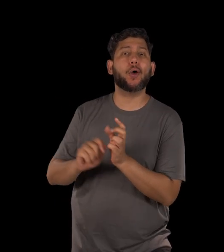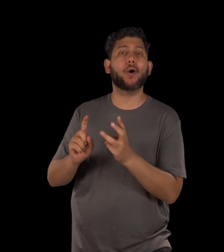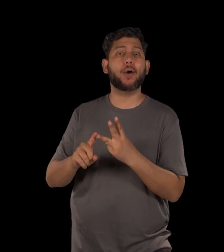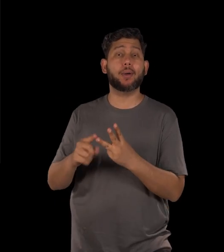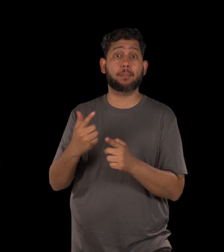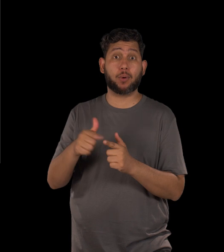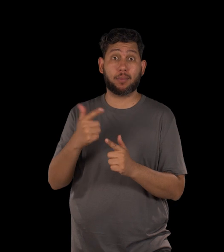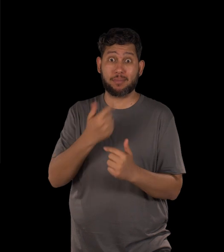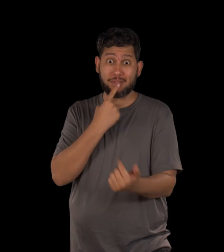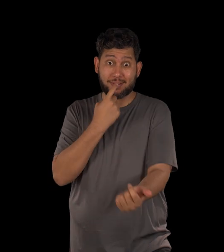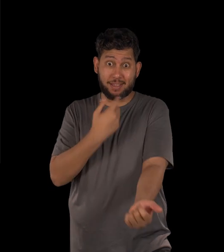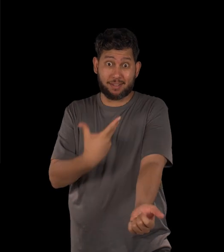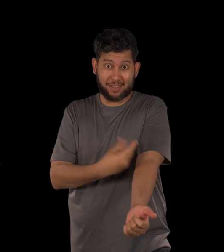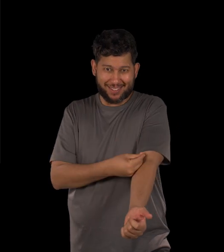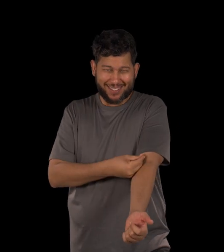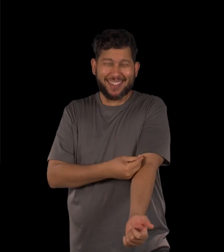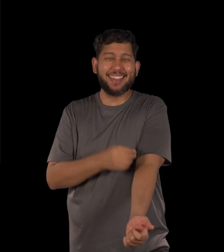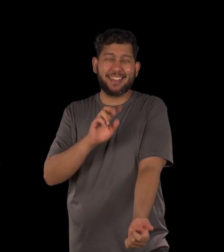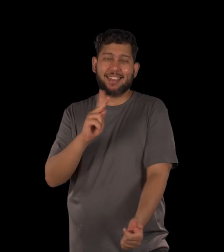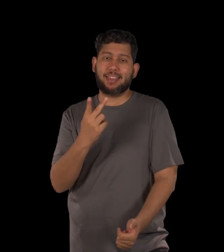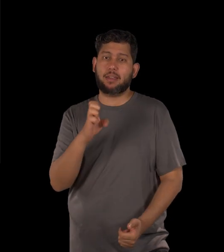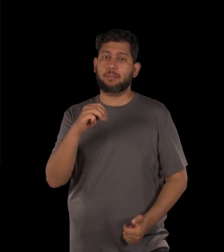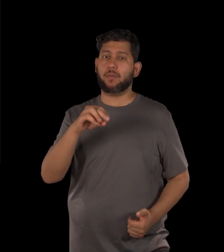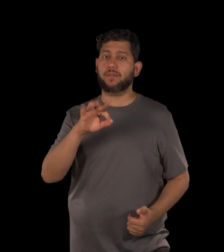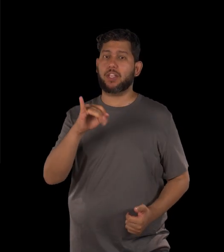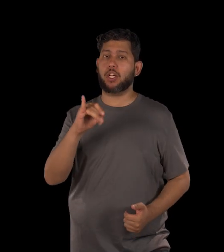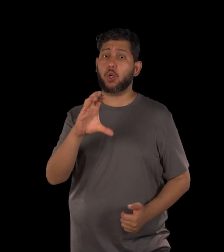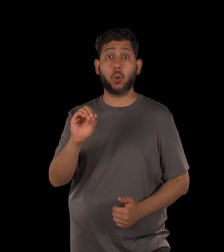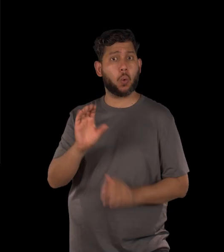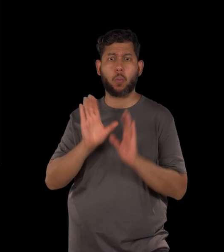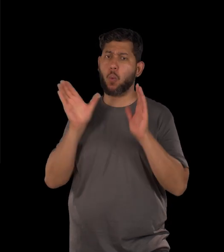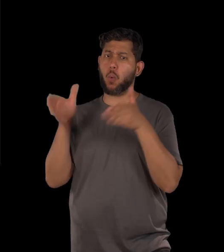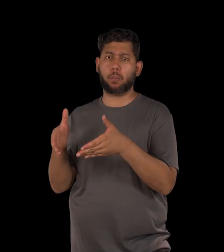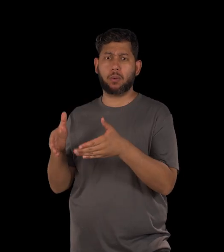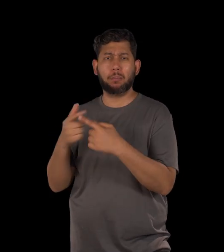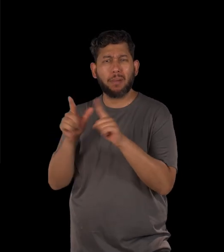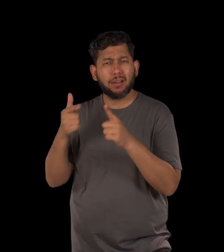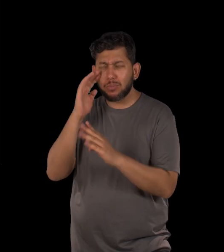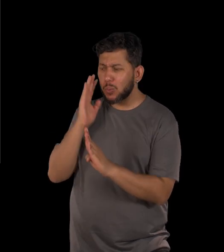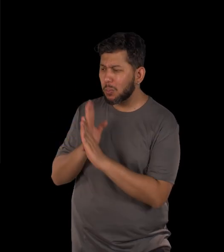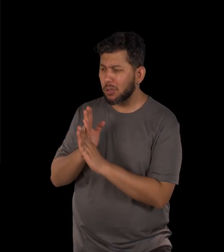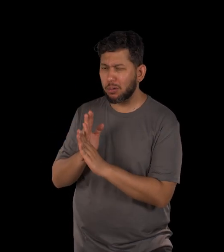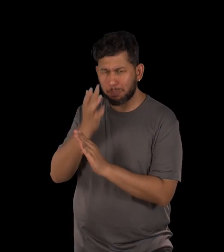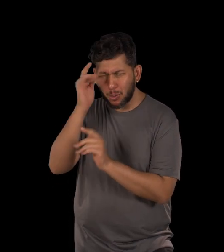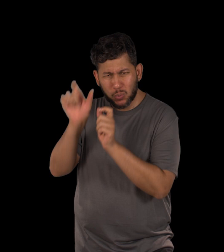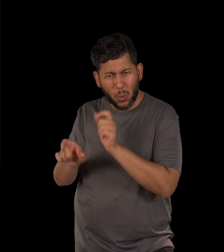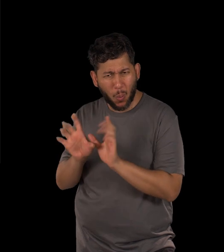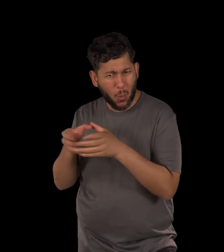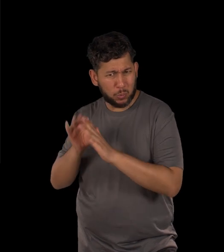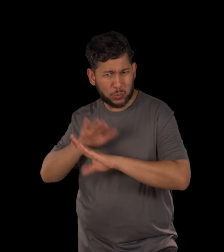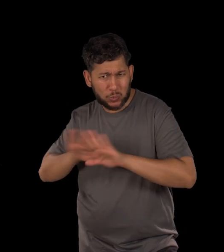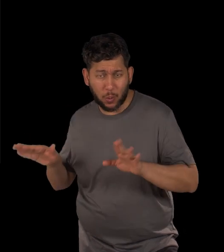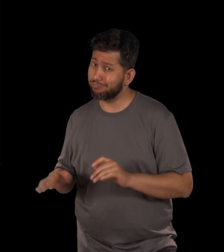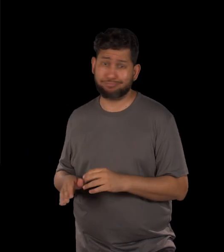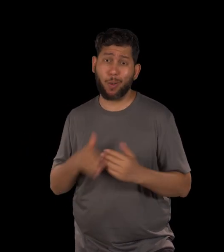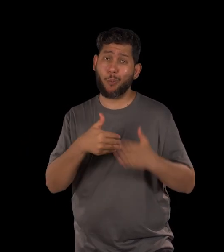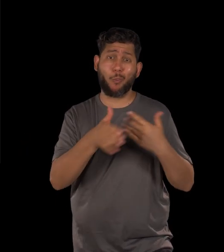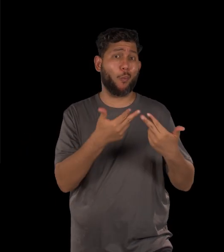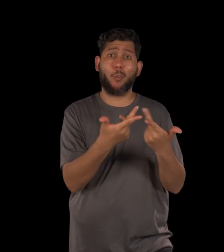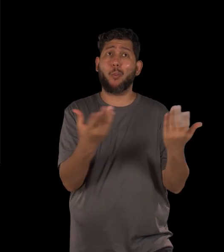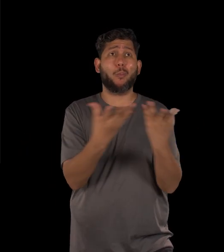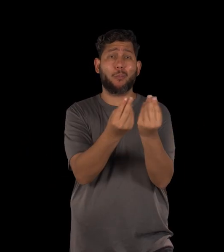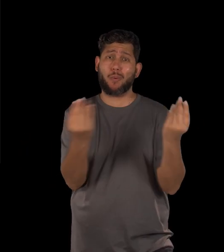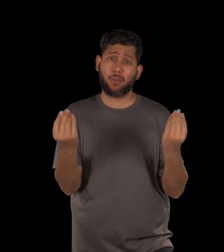hemofílicos. Mas depois descobriu-se que essa doença poderia atingir qualquer pessoa, o que levou a mudanças nos costumes sociais